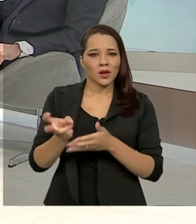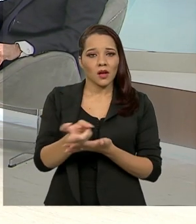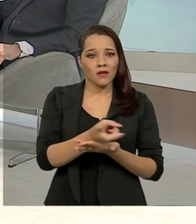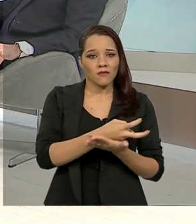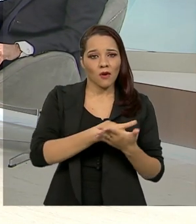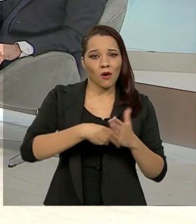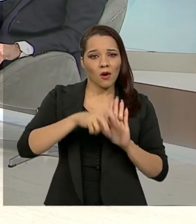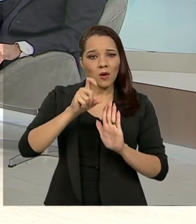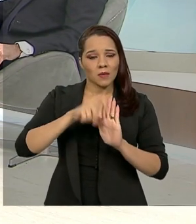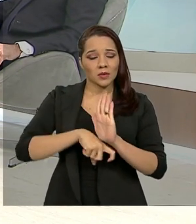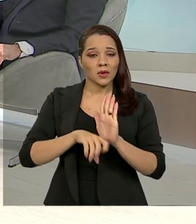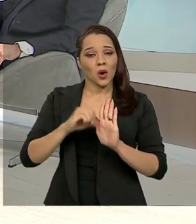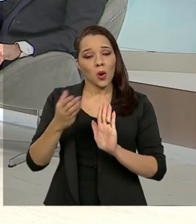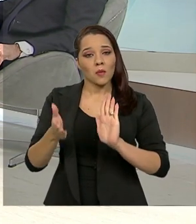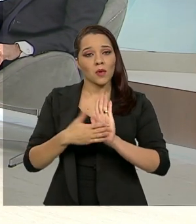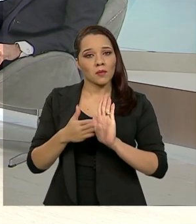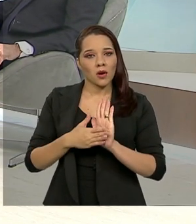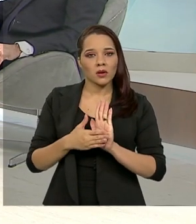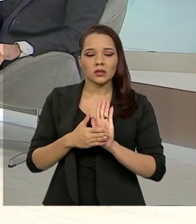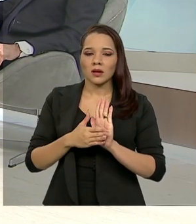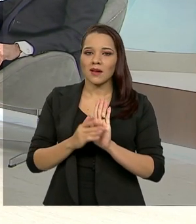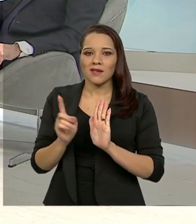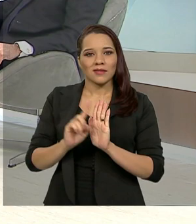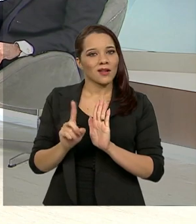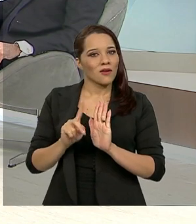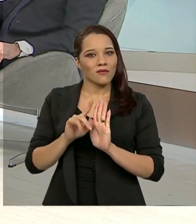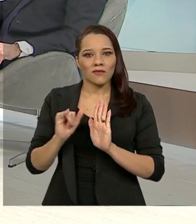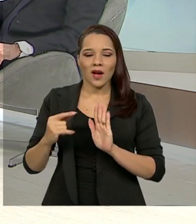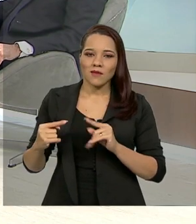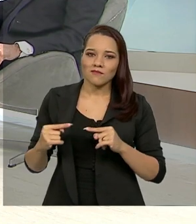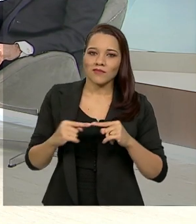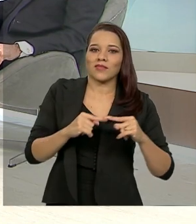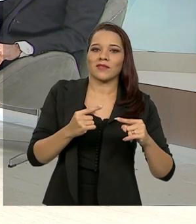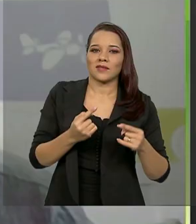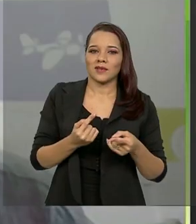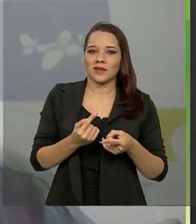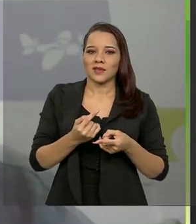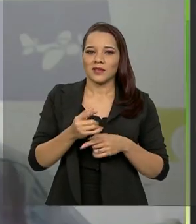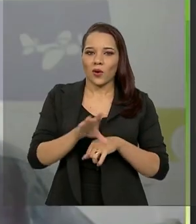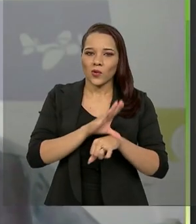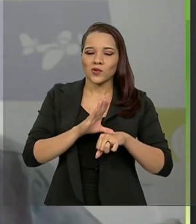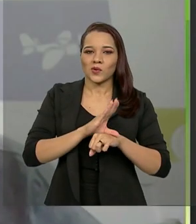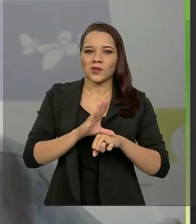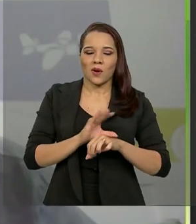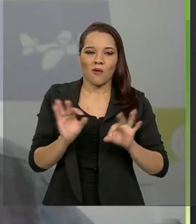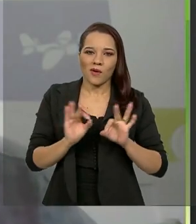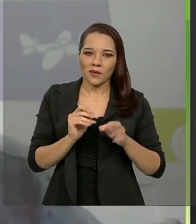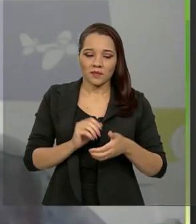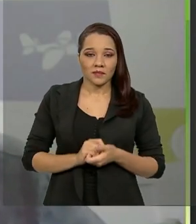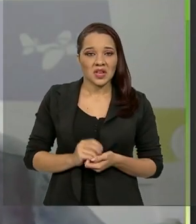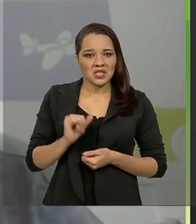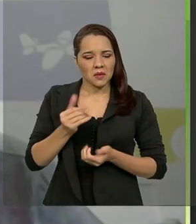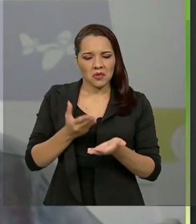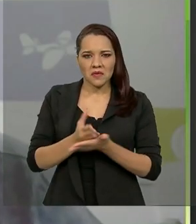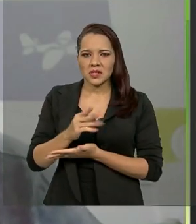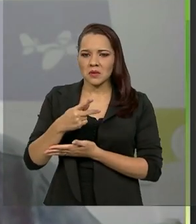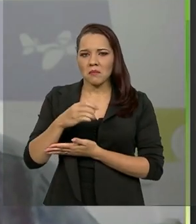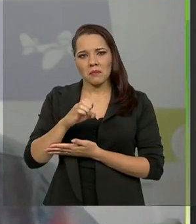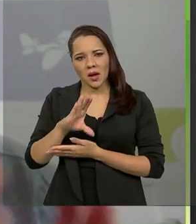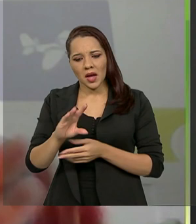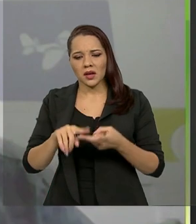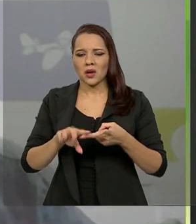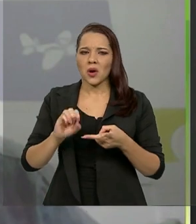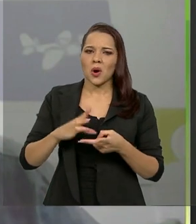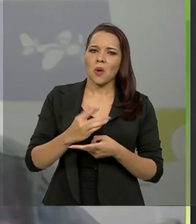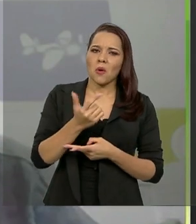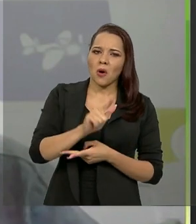propostas, elas não vão ferir o Pacto Federativo. Sendo a aprovação de uma PEC ou de outra, ou